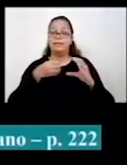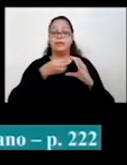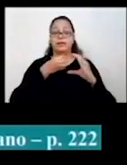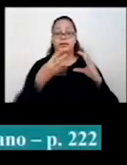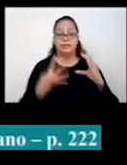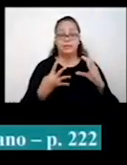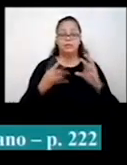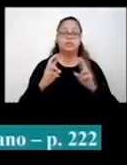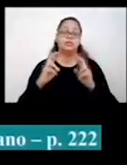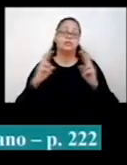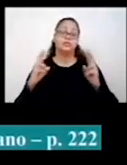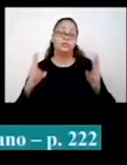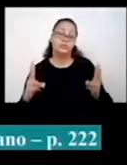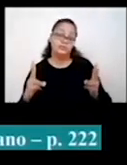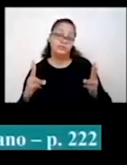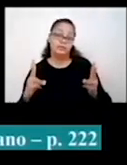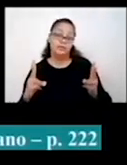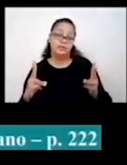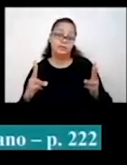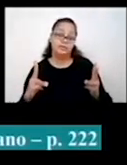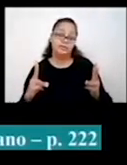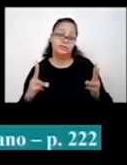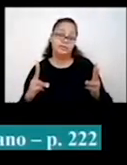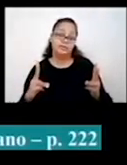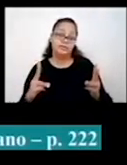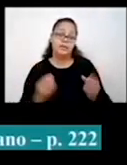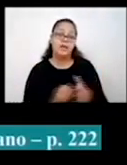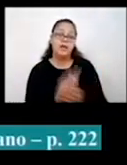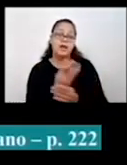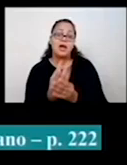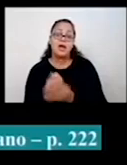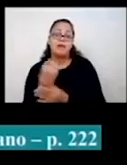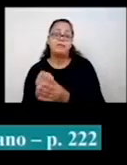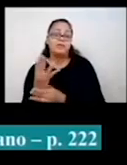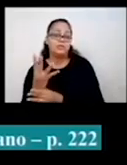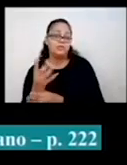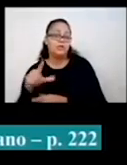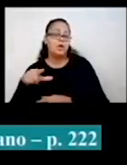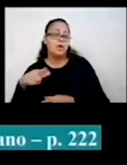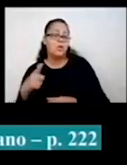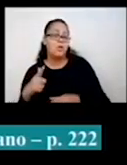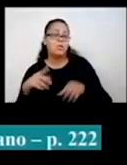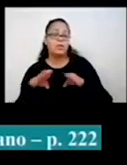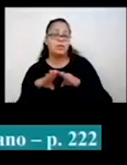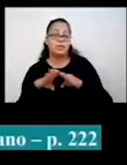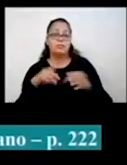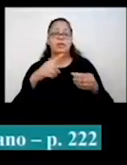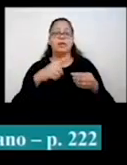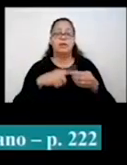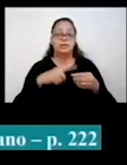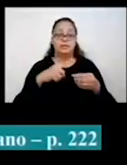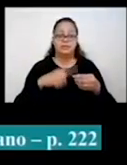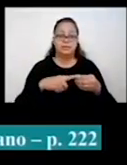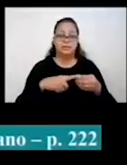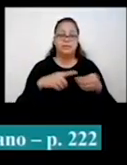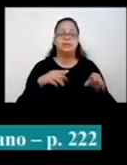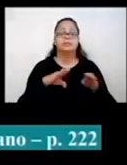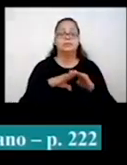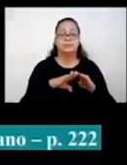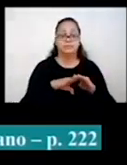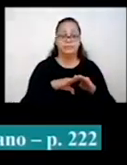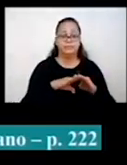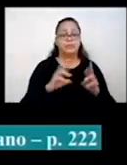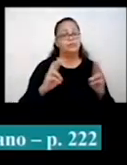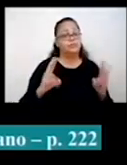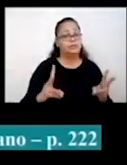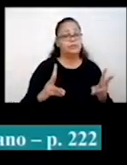outra cidade, tem atividades econômicas diferentes, né? A vegetação é outra também. Então, as cidades aí têm algumas coisas em comuns e